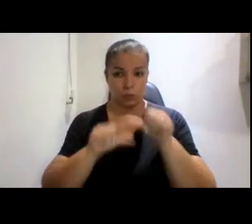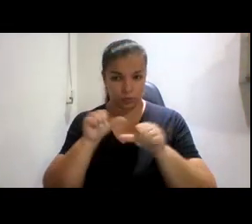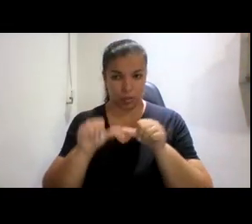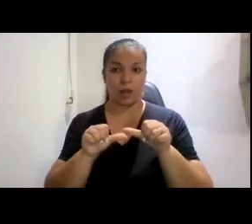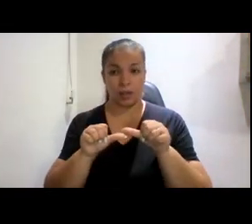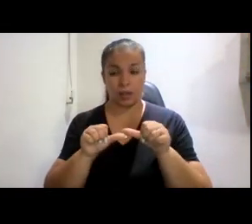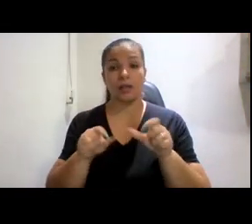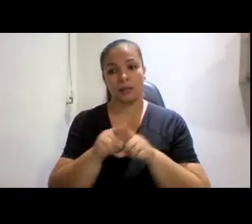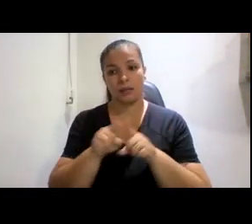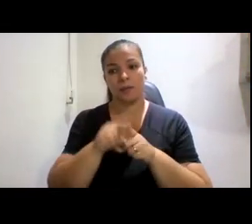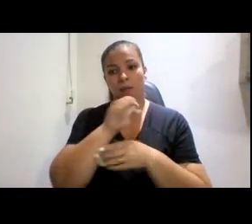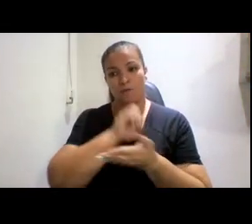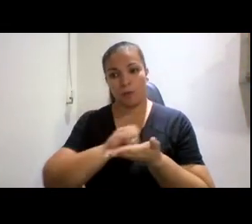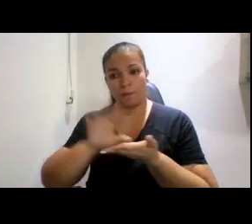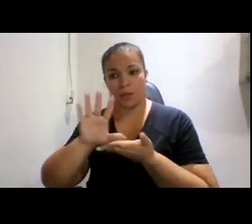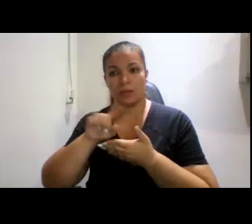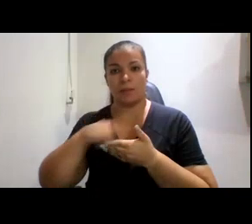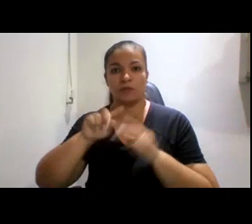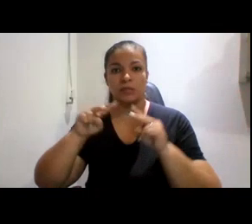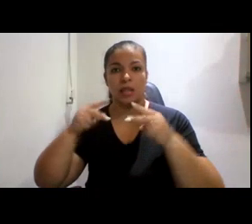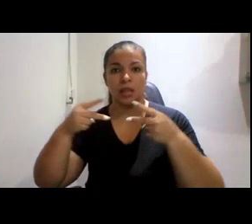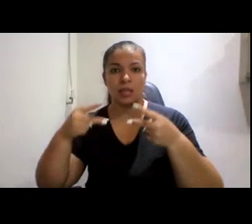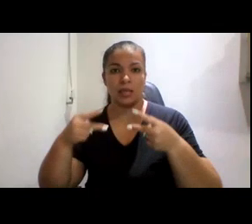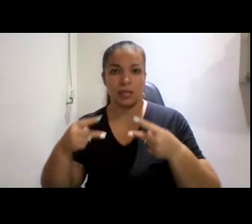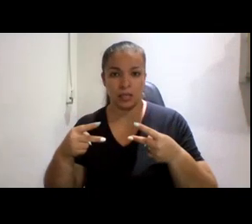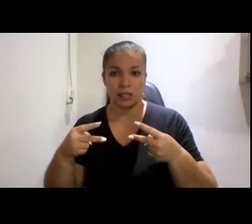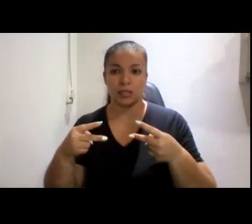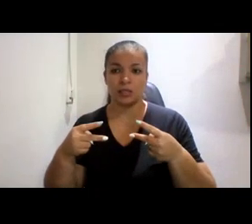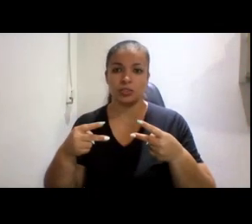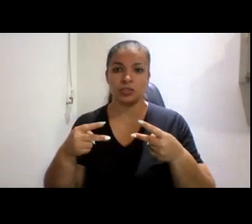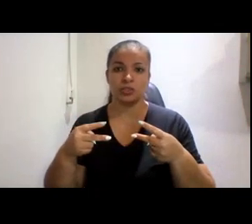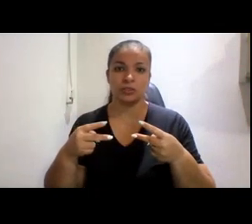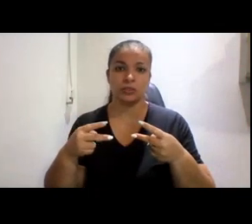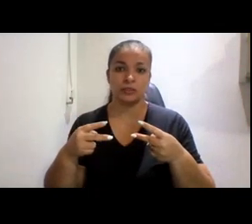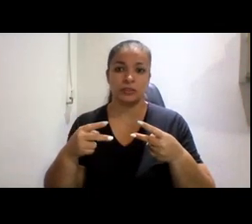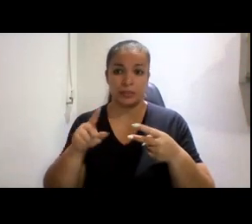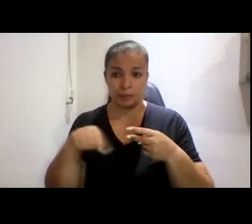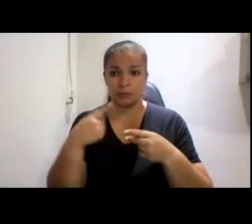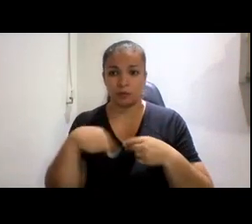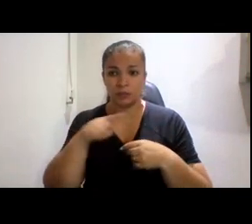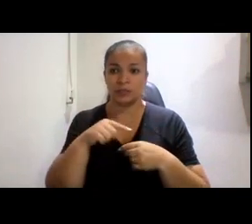para vocês os links para que vocês possam entrar, tá bom?